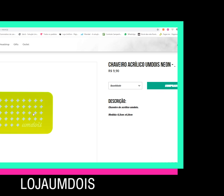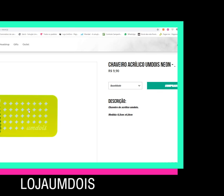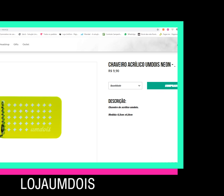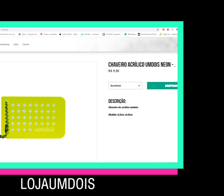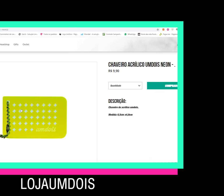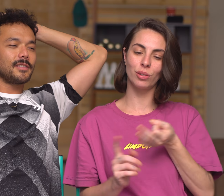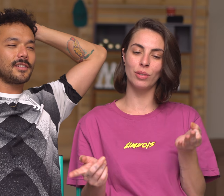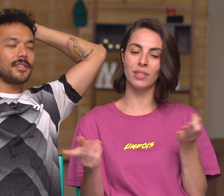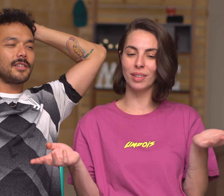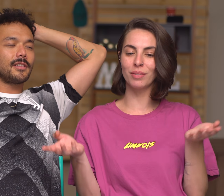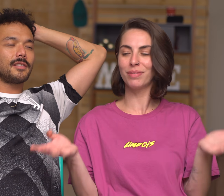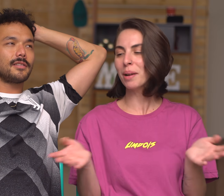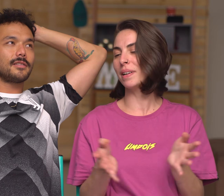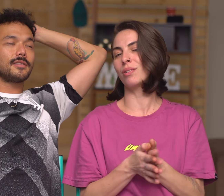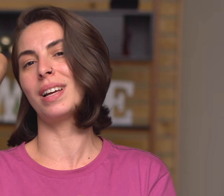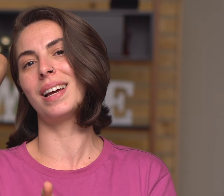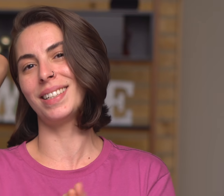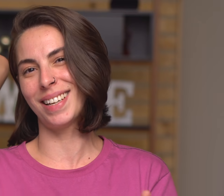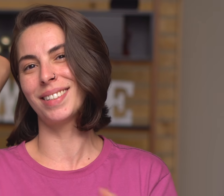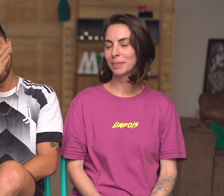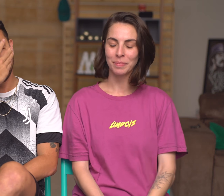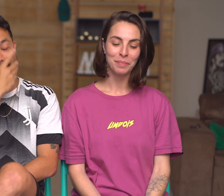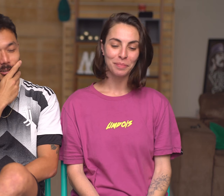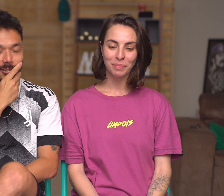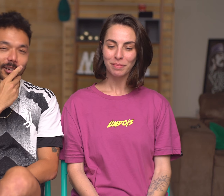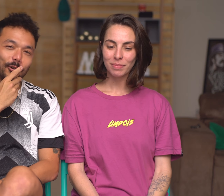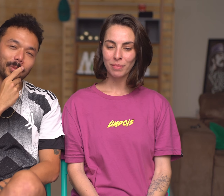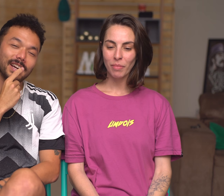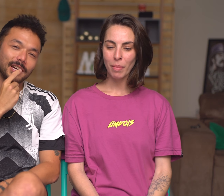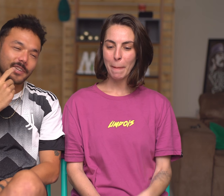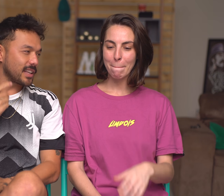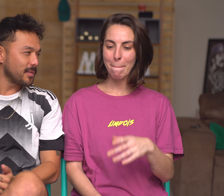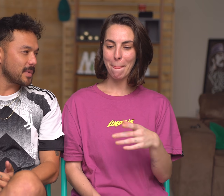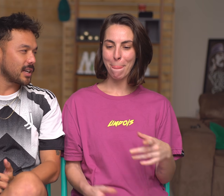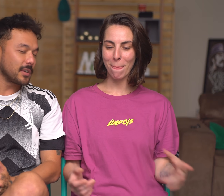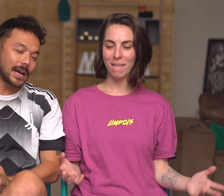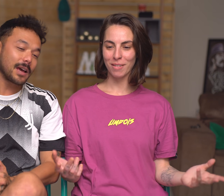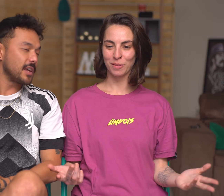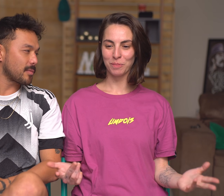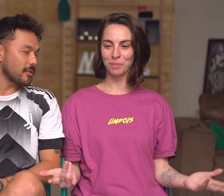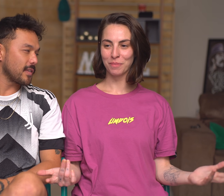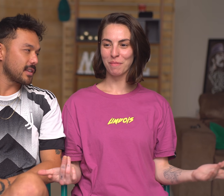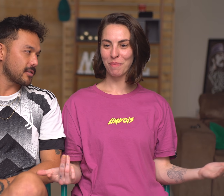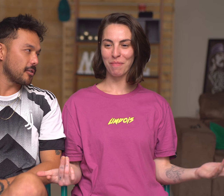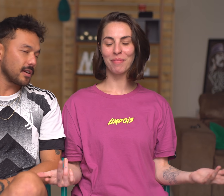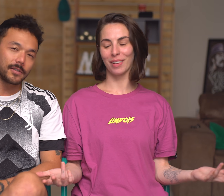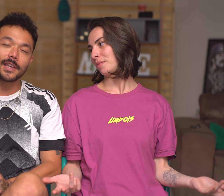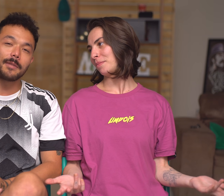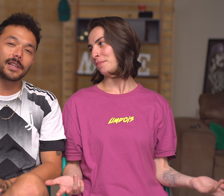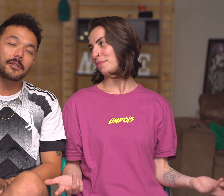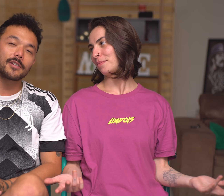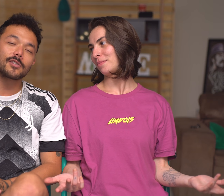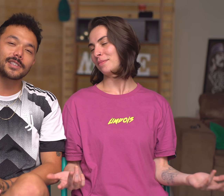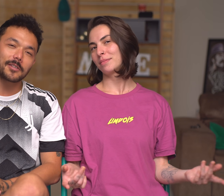chavazinador. Entendeu? Tá tendo tudo isso. Então, vale a pena colar lá aí, né? Mano, você tem noção que ele olhou pra câmera, diretamente pra câmera, raramente as pessoas fazem isso no Roda Viva.